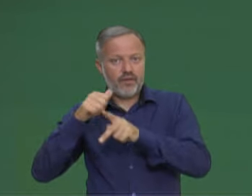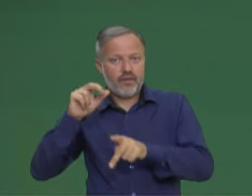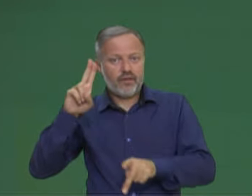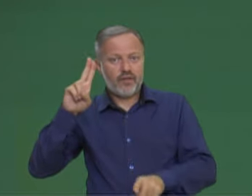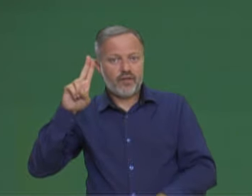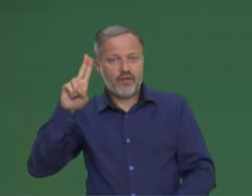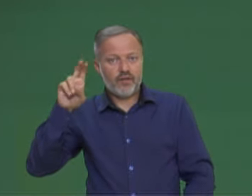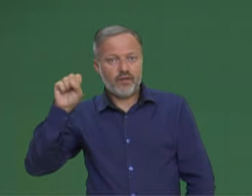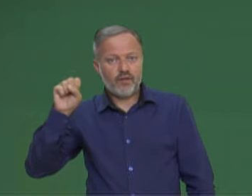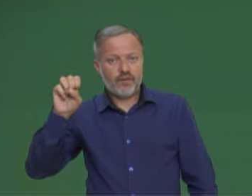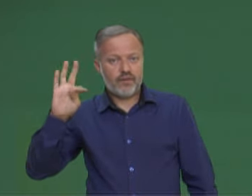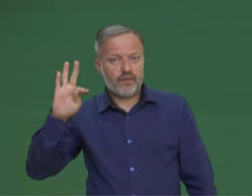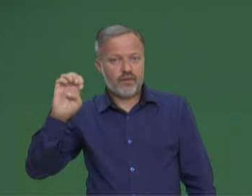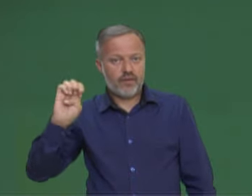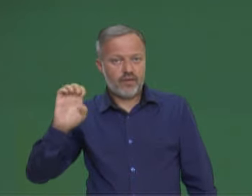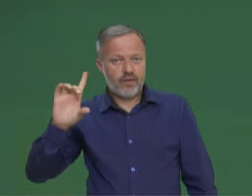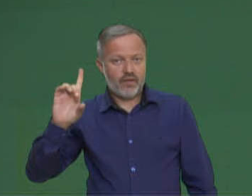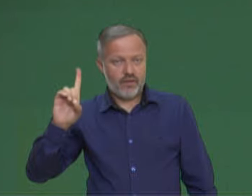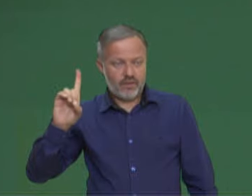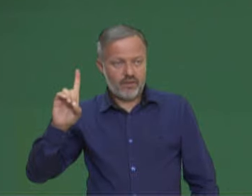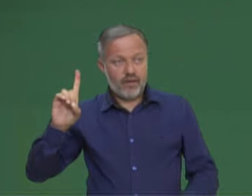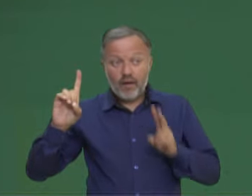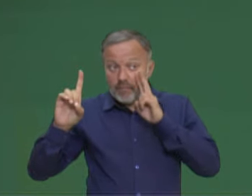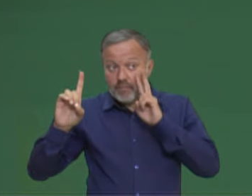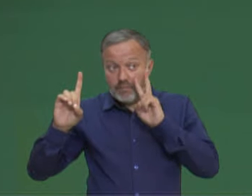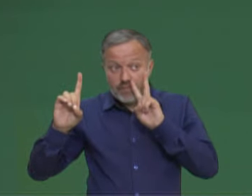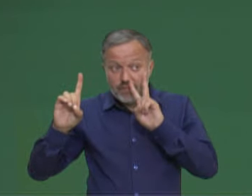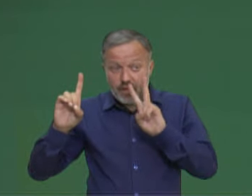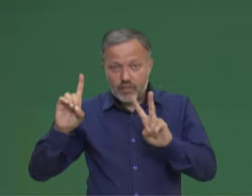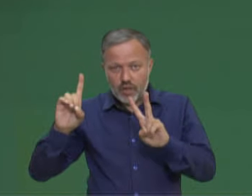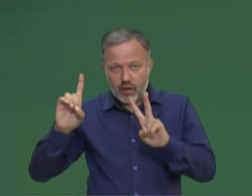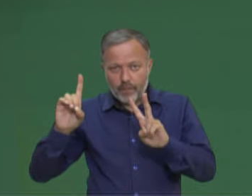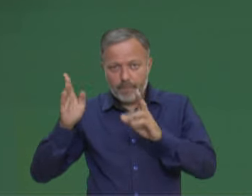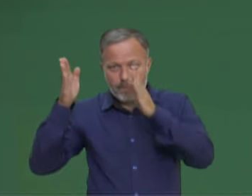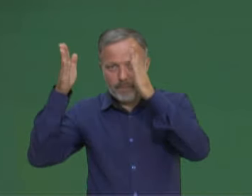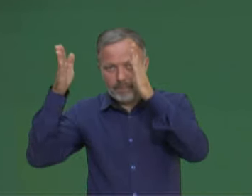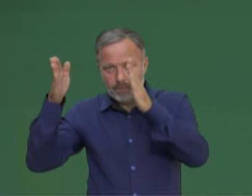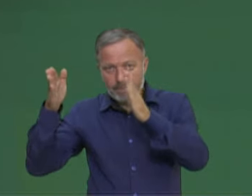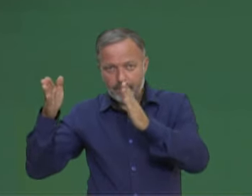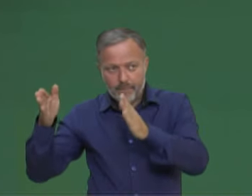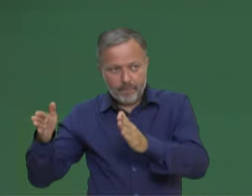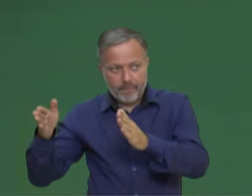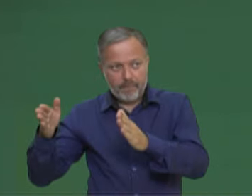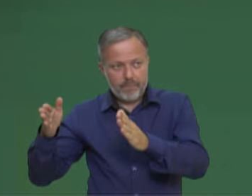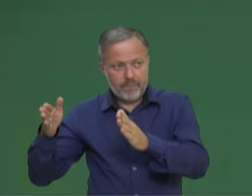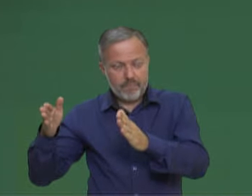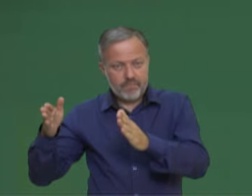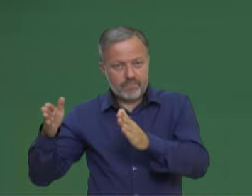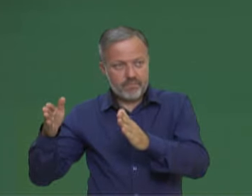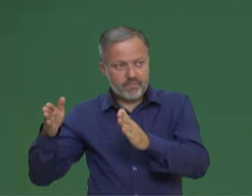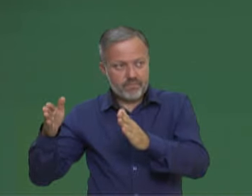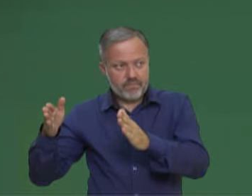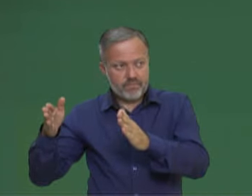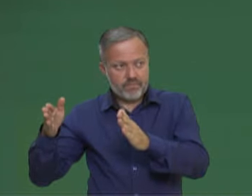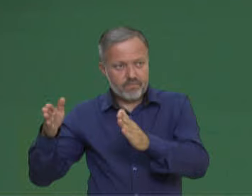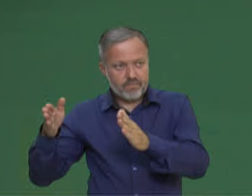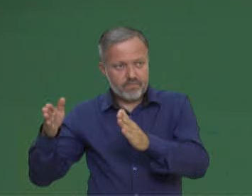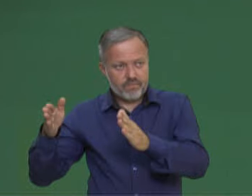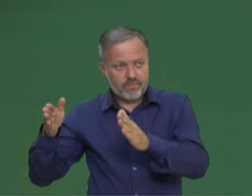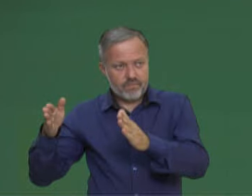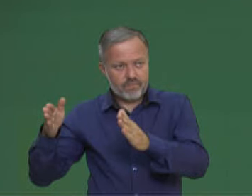lá? Precios en bajos, donde usted sempre sale ganhando, certo? O emprego